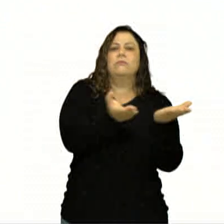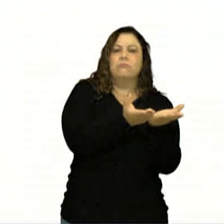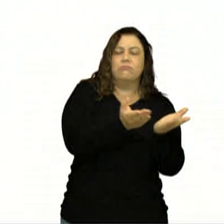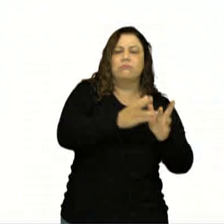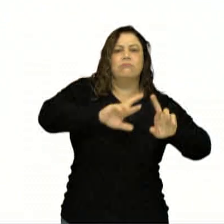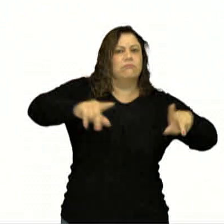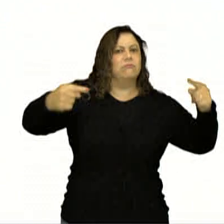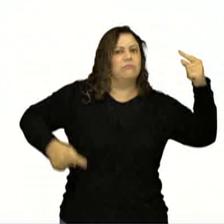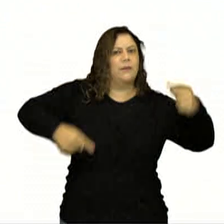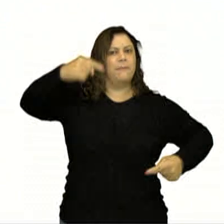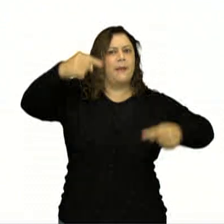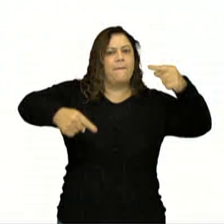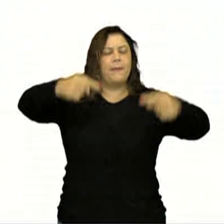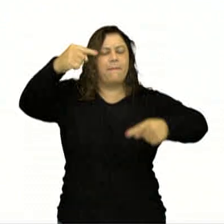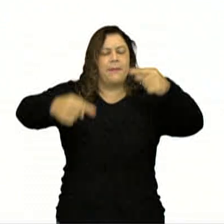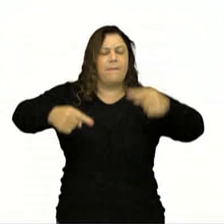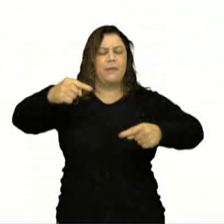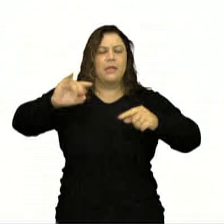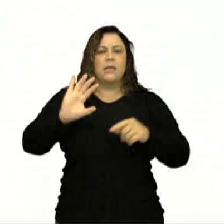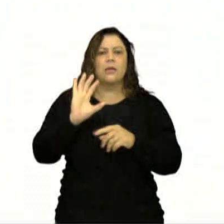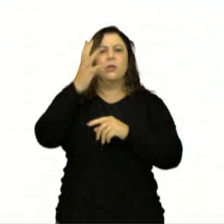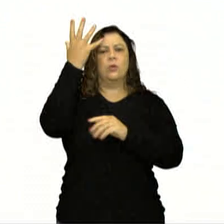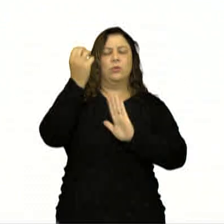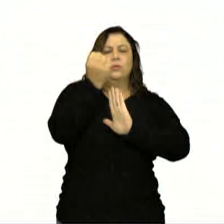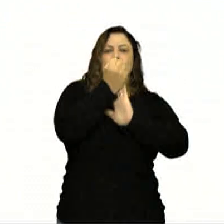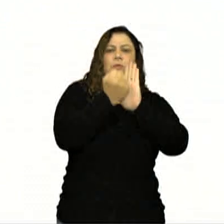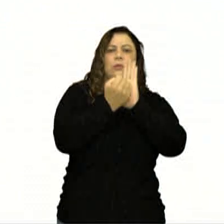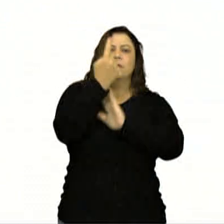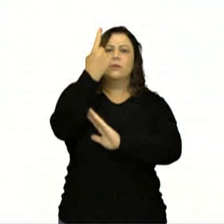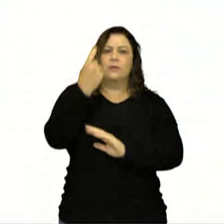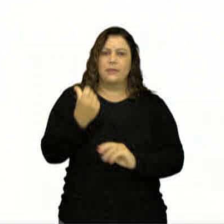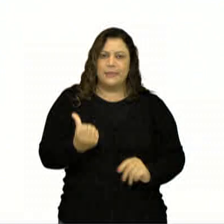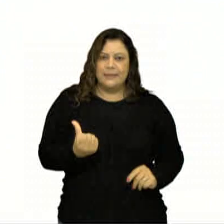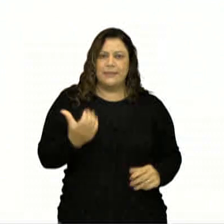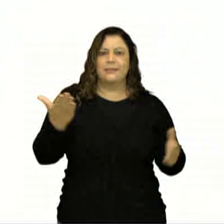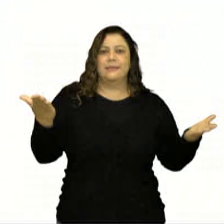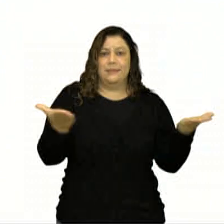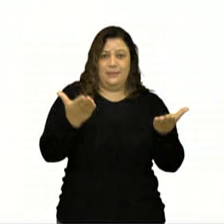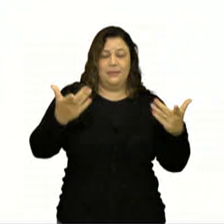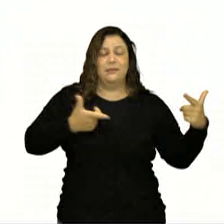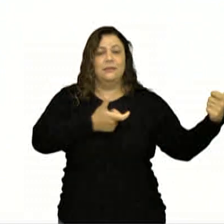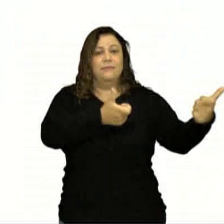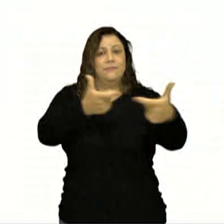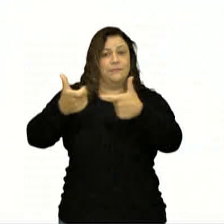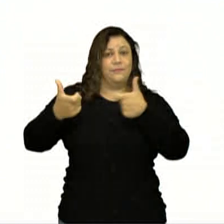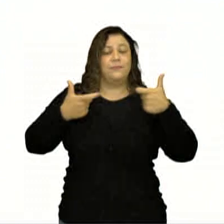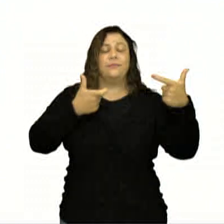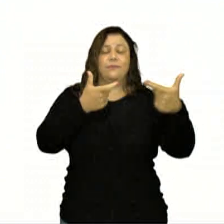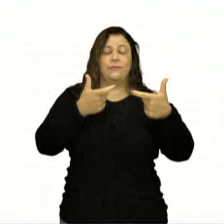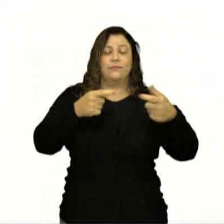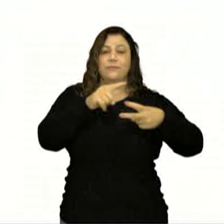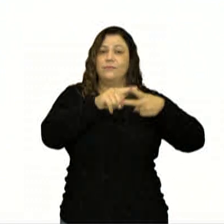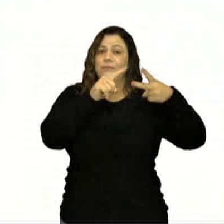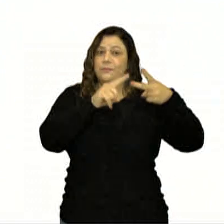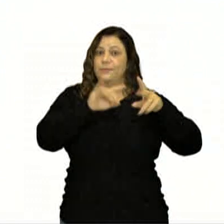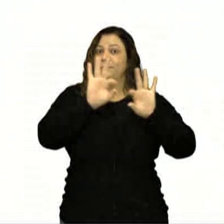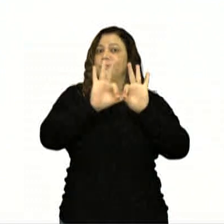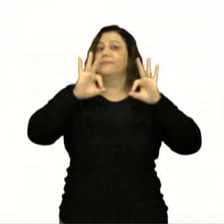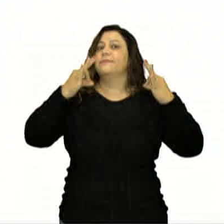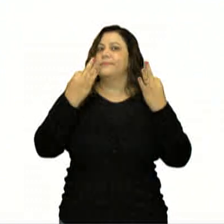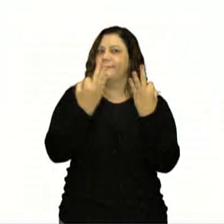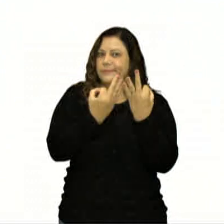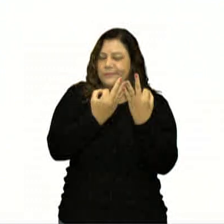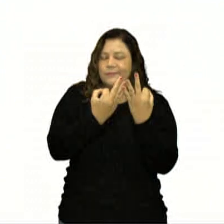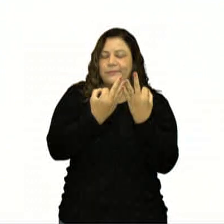na segunda metade do século XVI. Esses conflitos ocorreram entre duas grandes famílias, né?